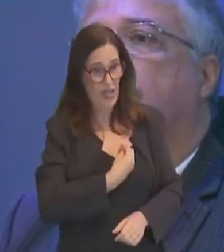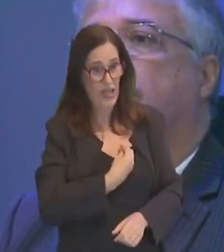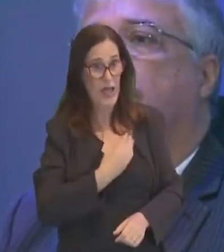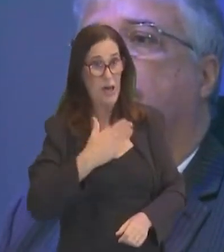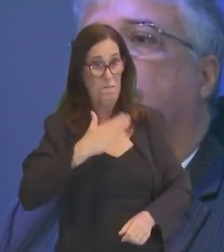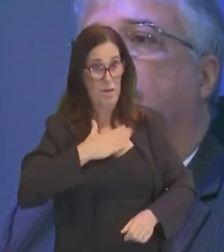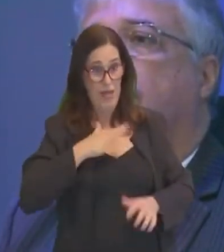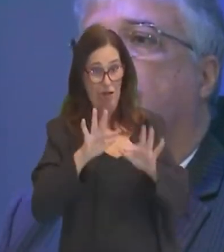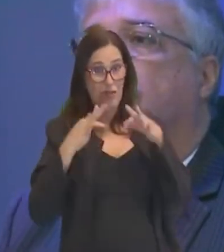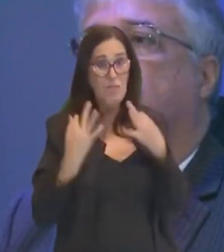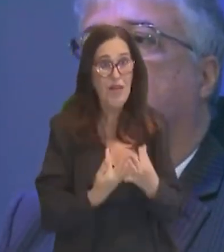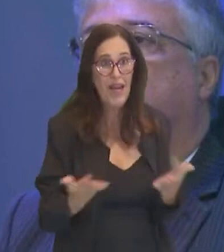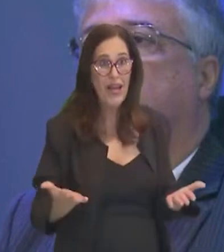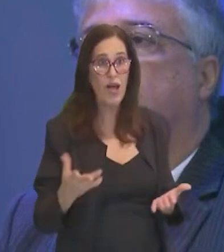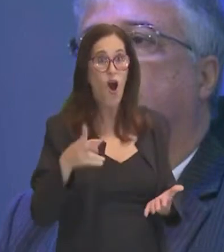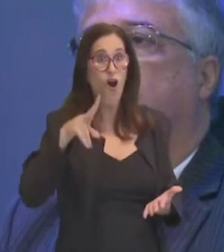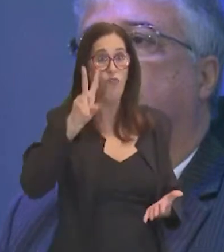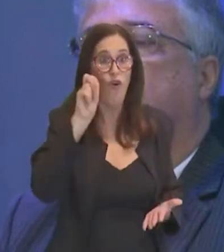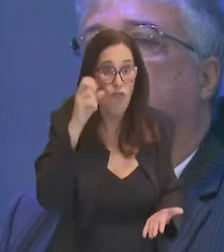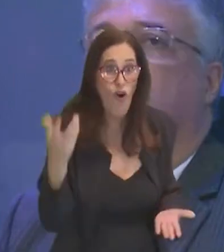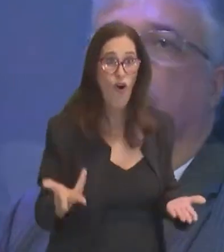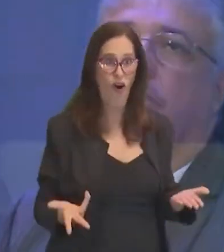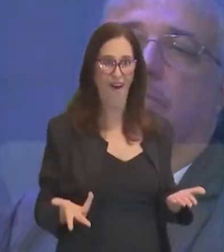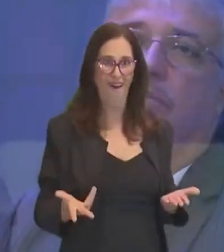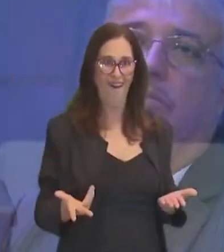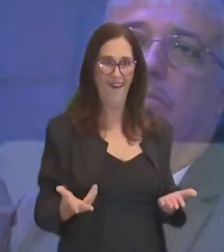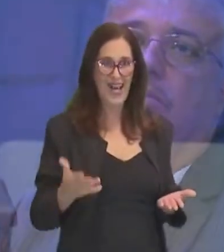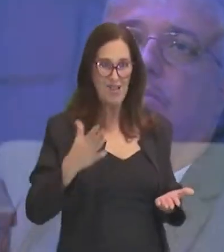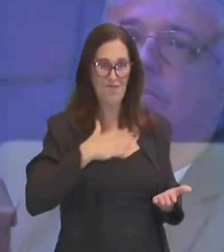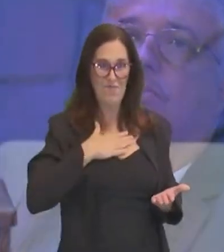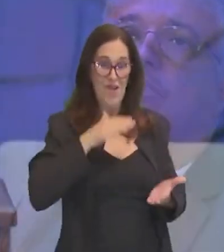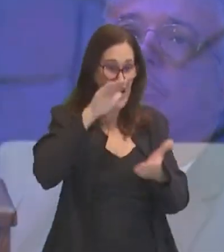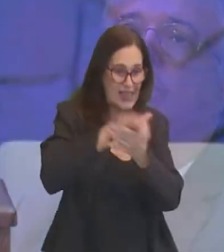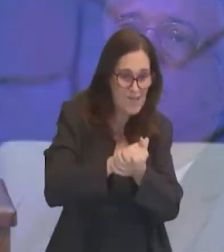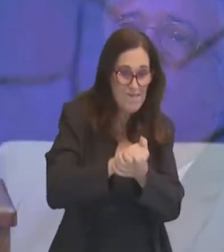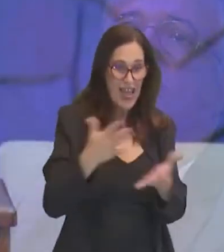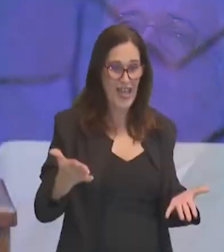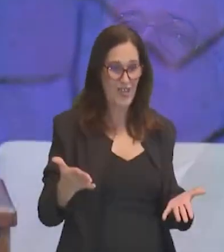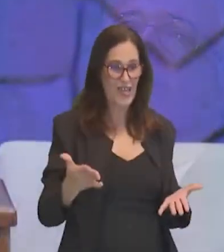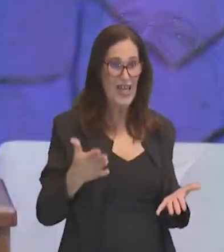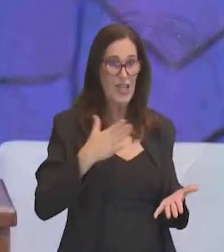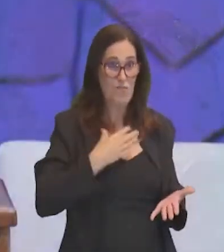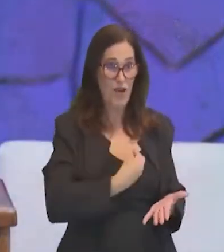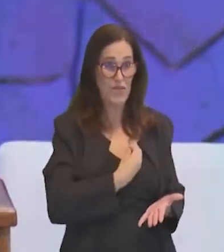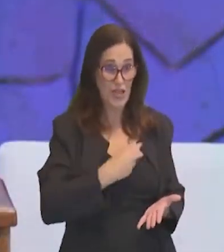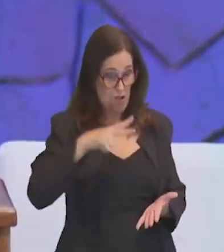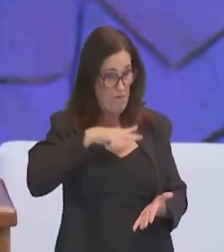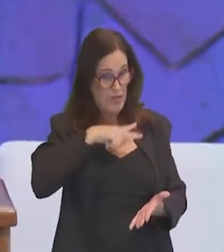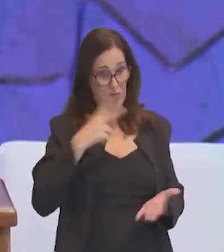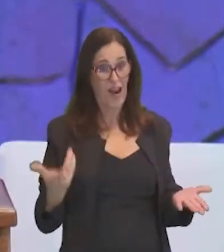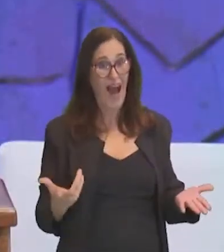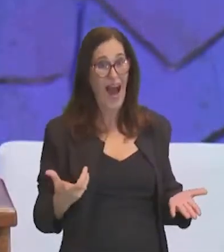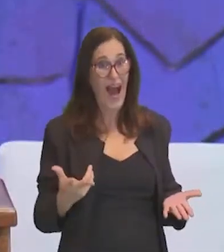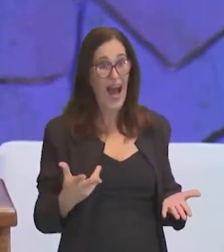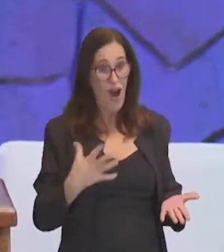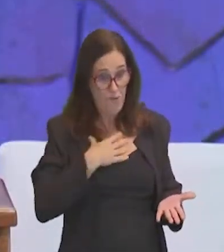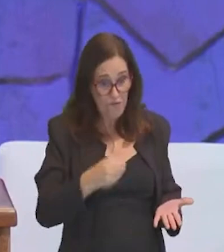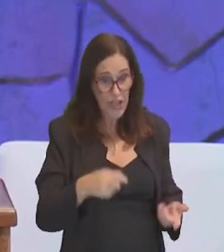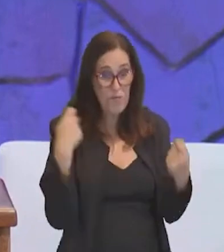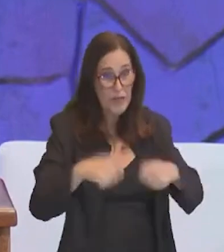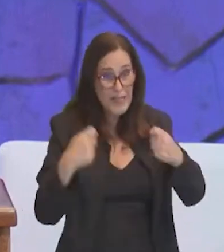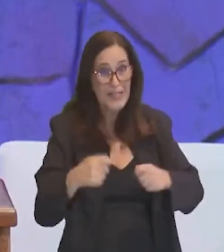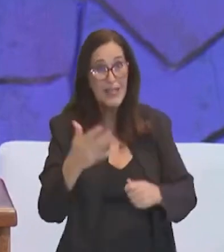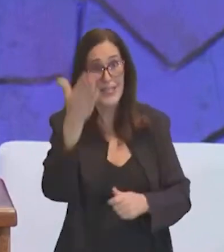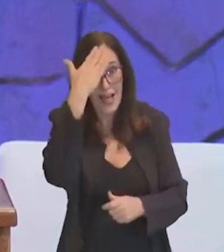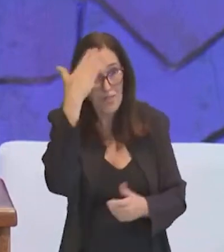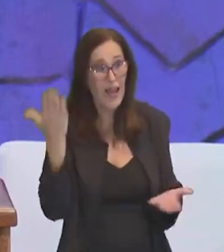minha família, dos avós deles, do meu casamento, da minha vida pessoal. Eles precisam saber.